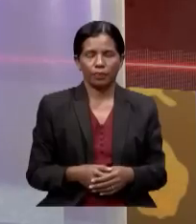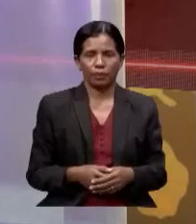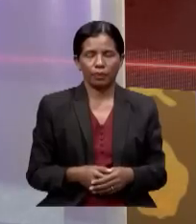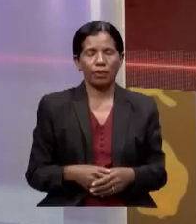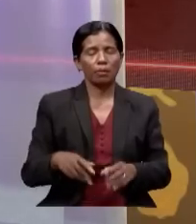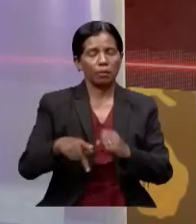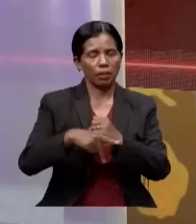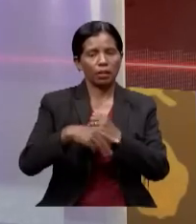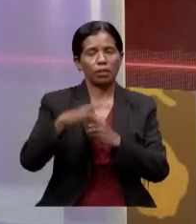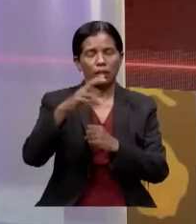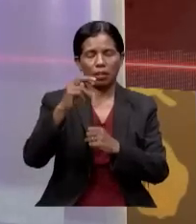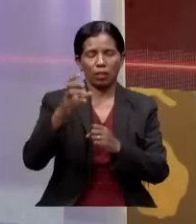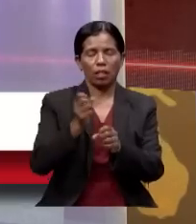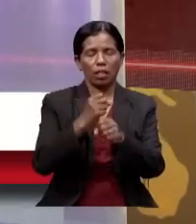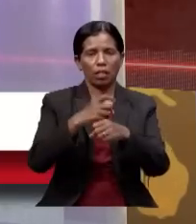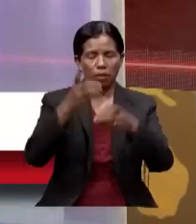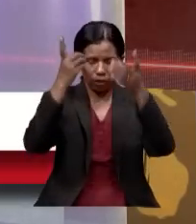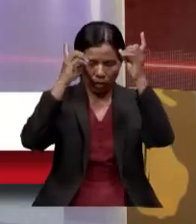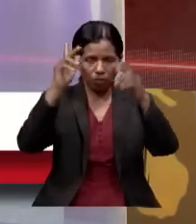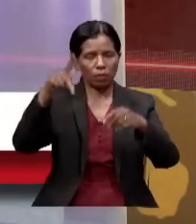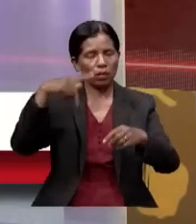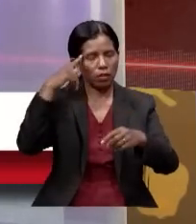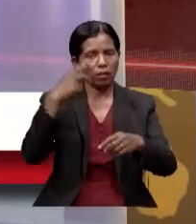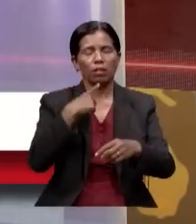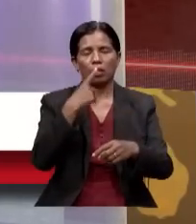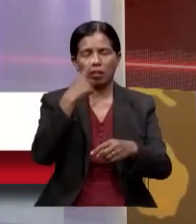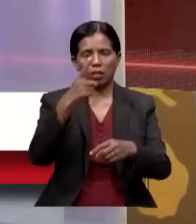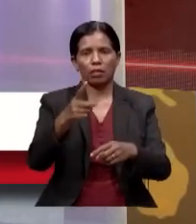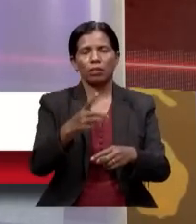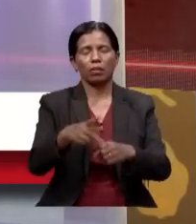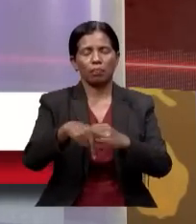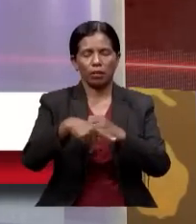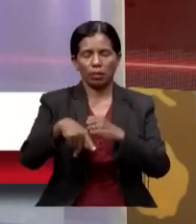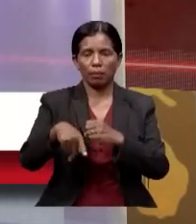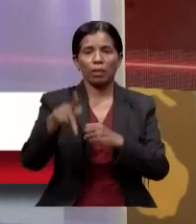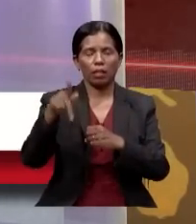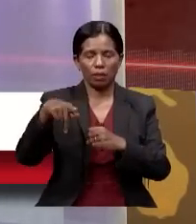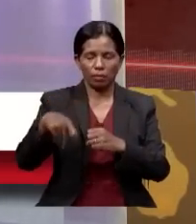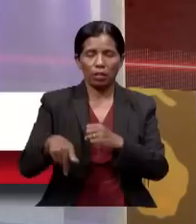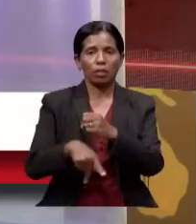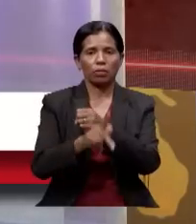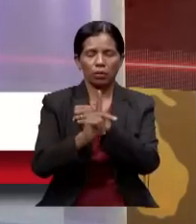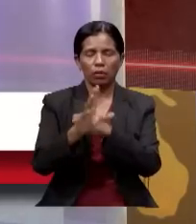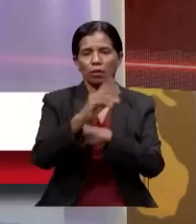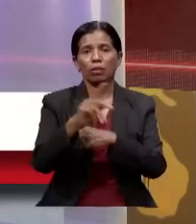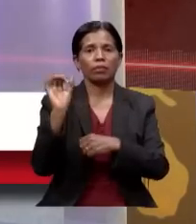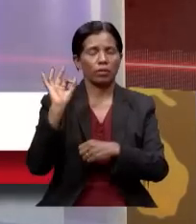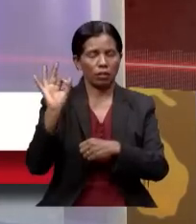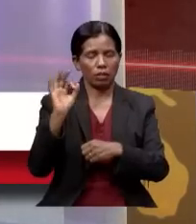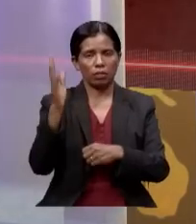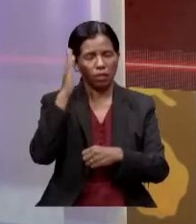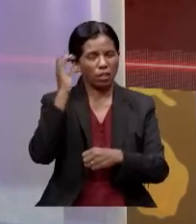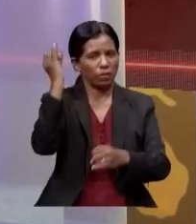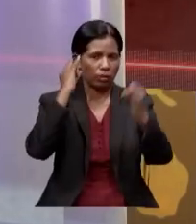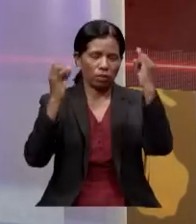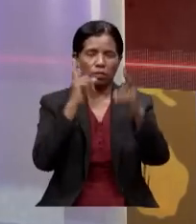Bancada Senerte halau declaração política ou de responde à acusação de má-fé, o seu partido PLP Fratelino Kunto. A tua ter informação clara,